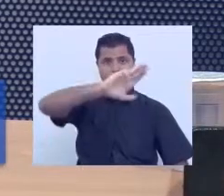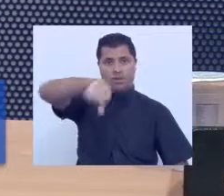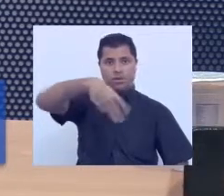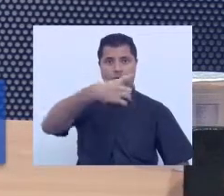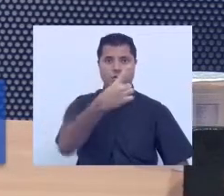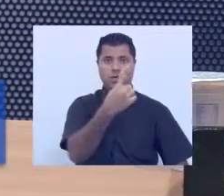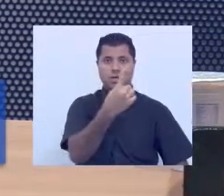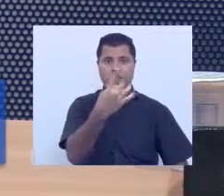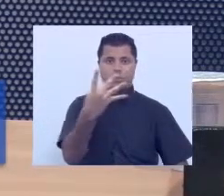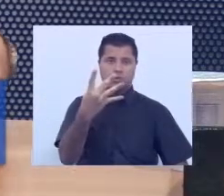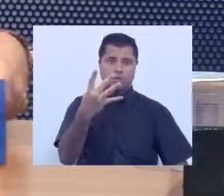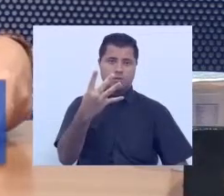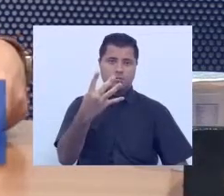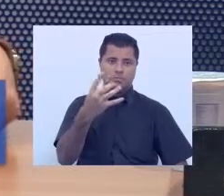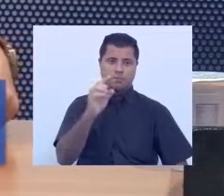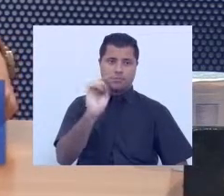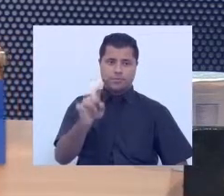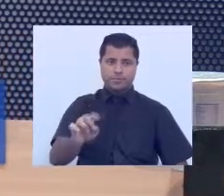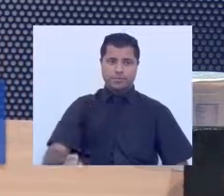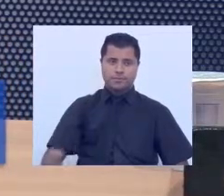1.014.001.